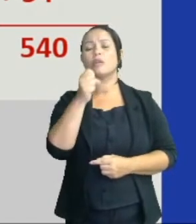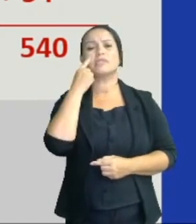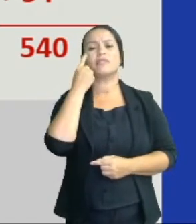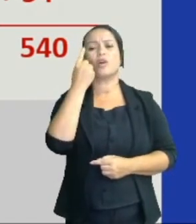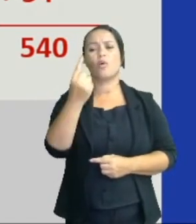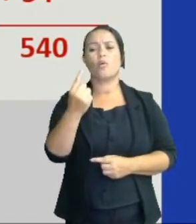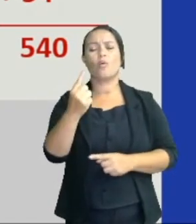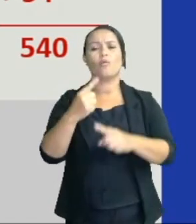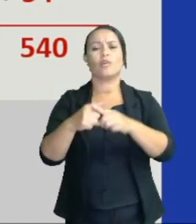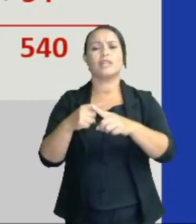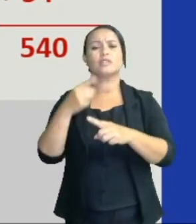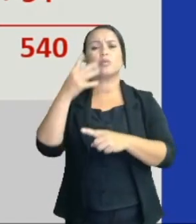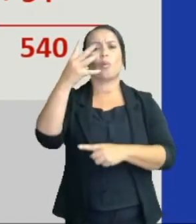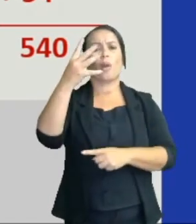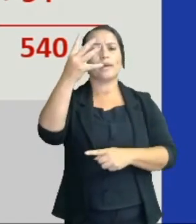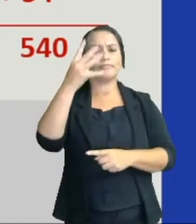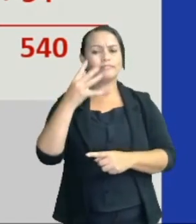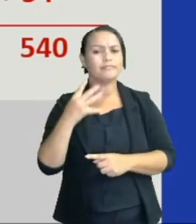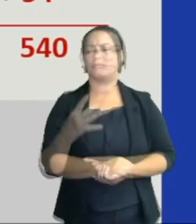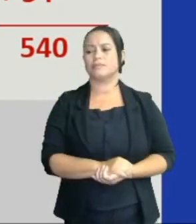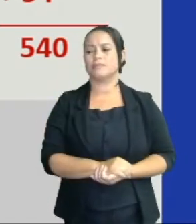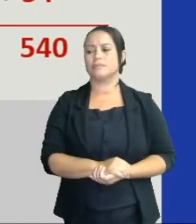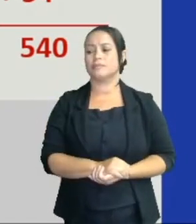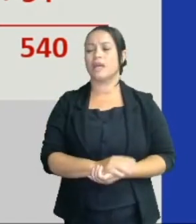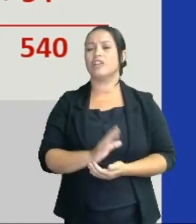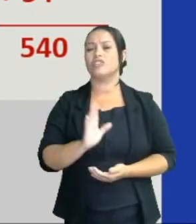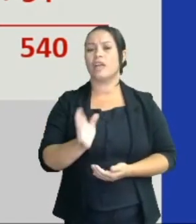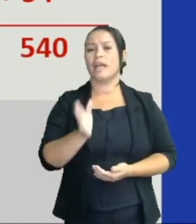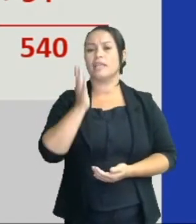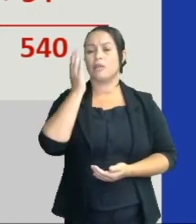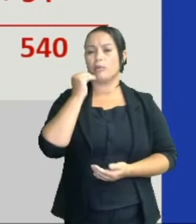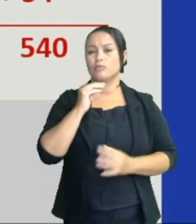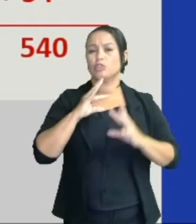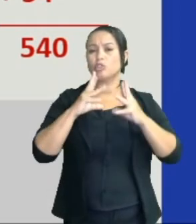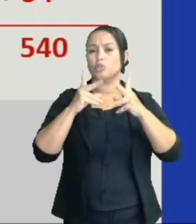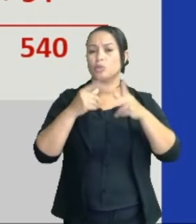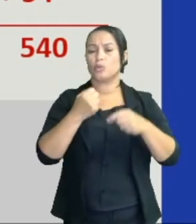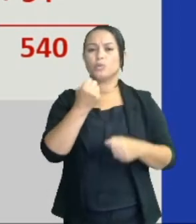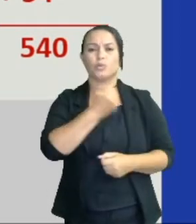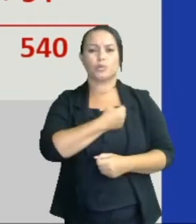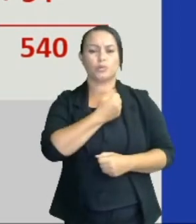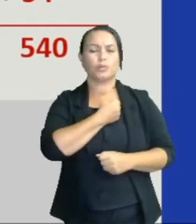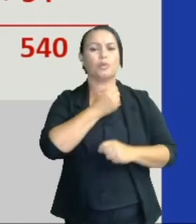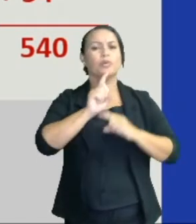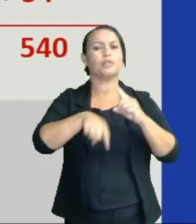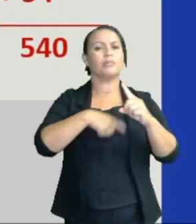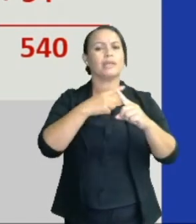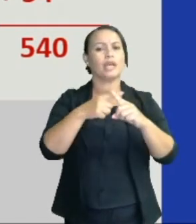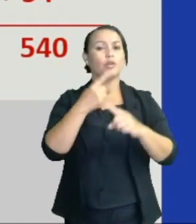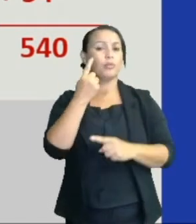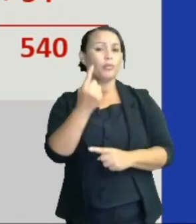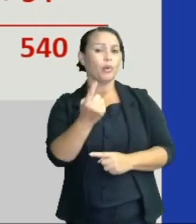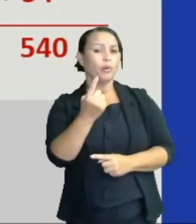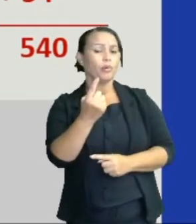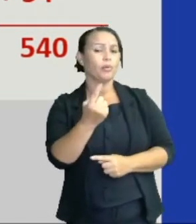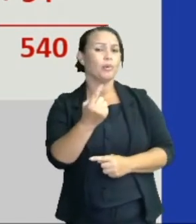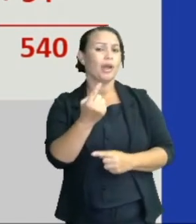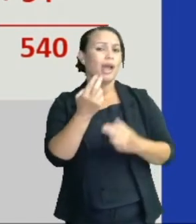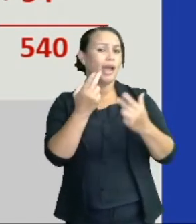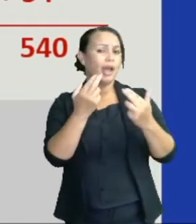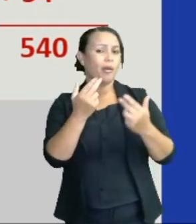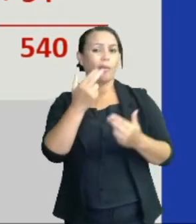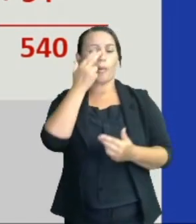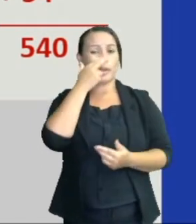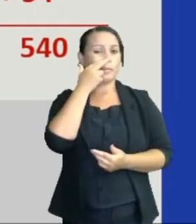vezes 4 é 4. A gente sabe que todo número multiplicado por 1 dá igual